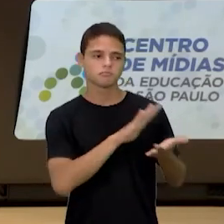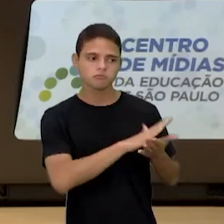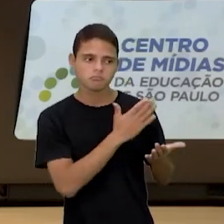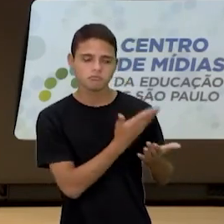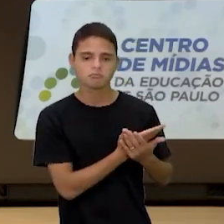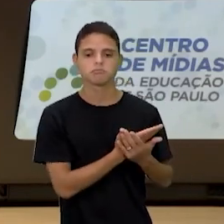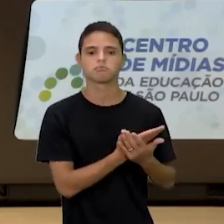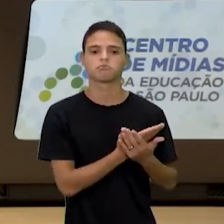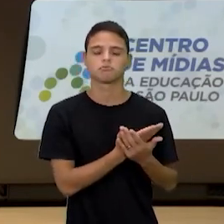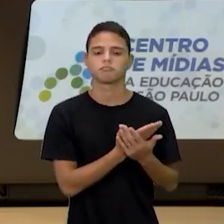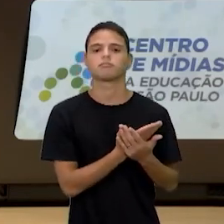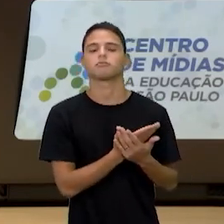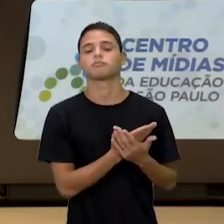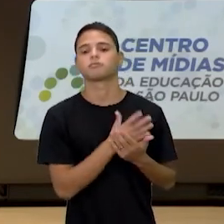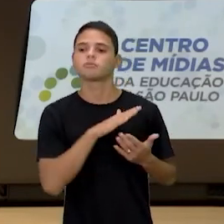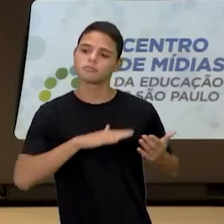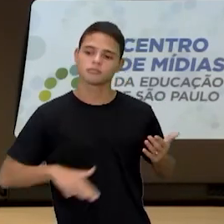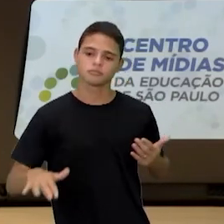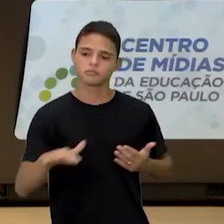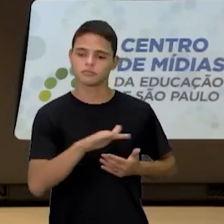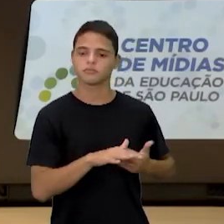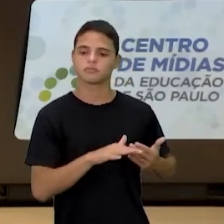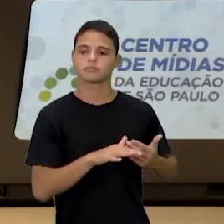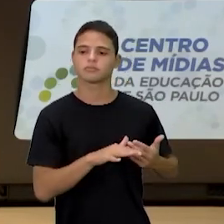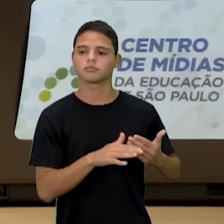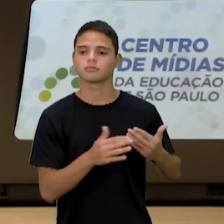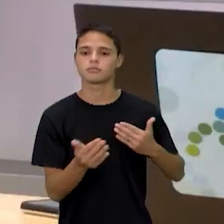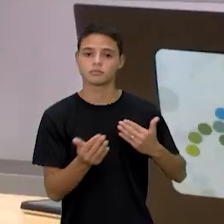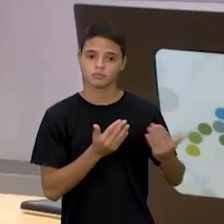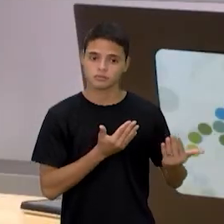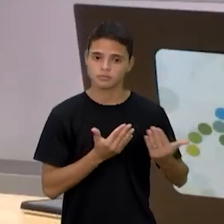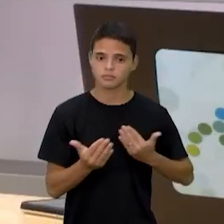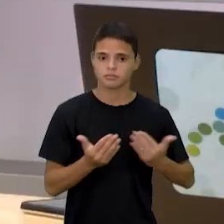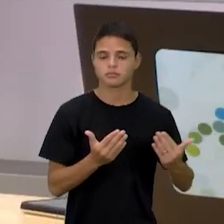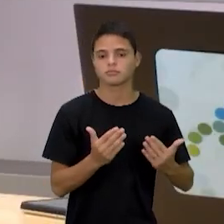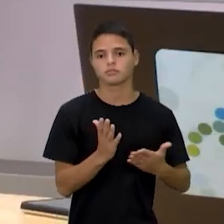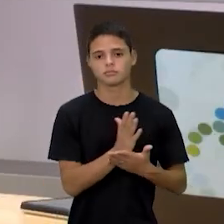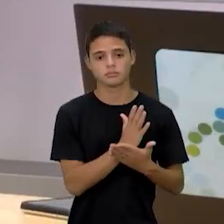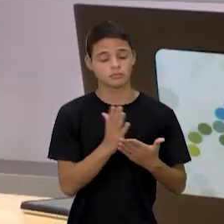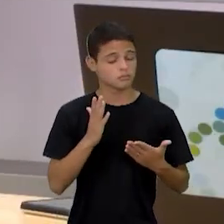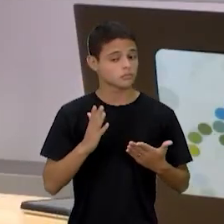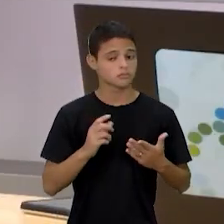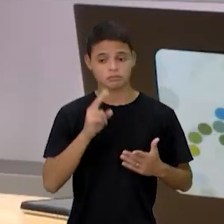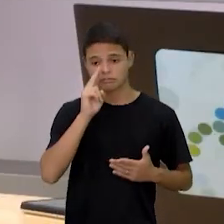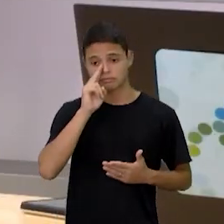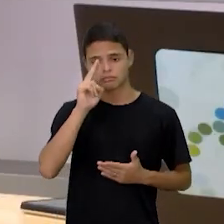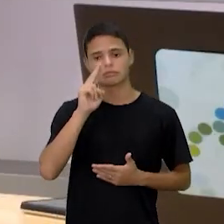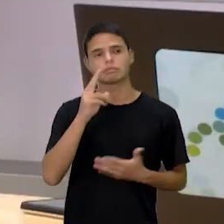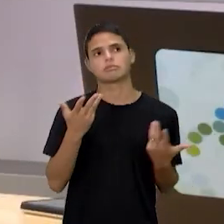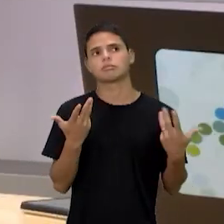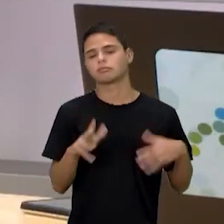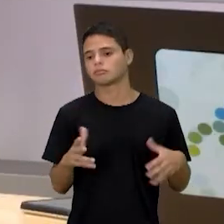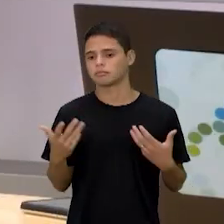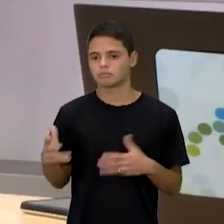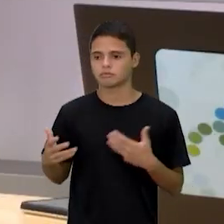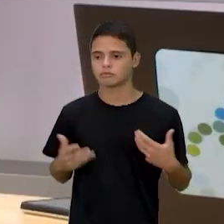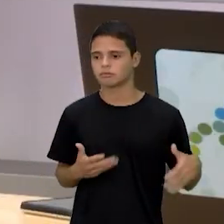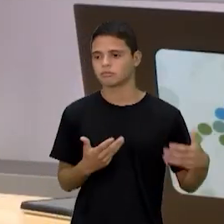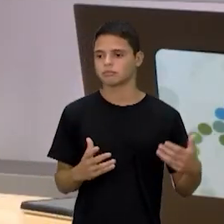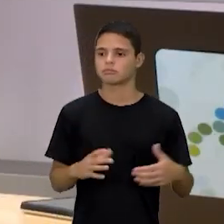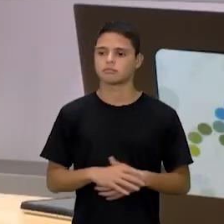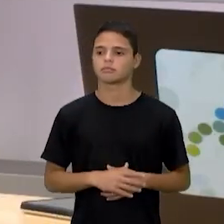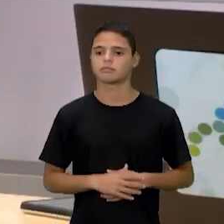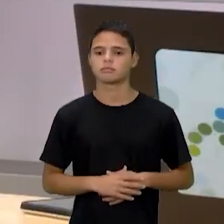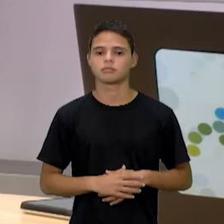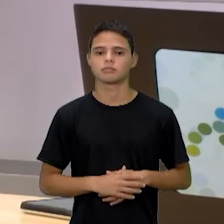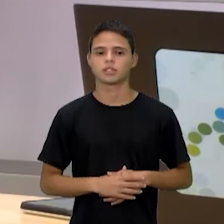interpretar. Então, tudo isso vai estar envolvido aí na... Porque o planeta tá dando pistas fortíssimas de que não aguenta mais, né? Sim. Então, assim, o consumismo